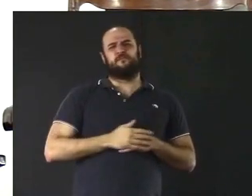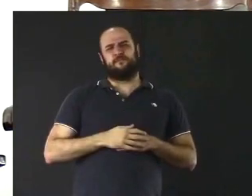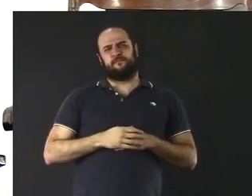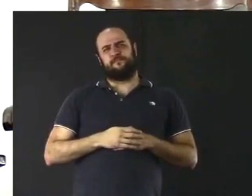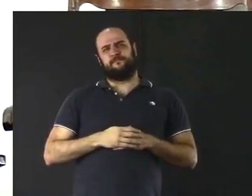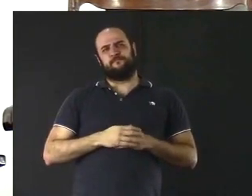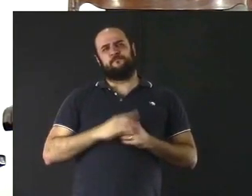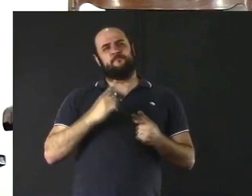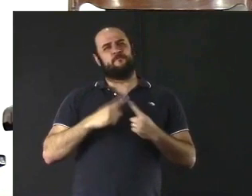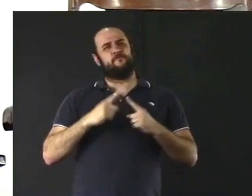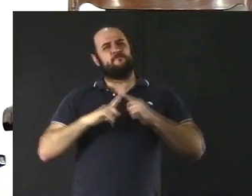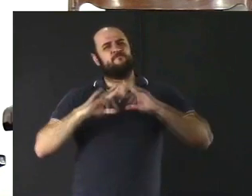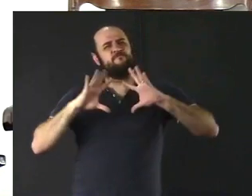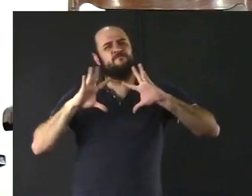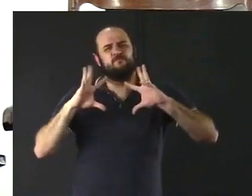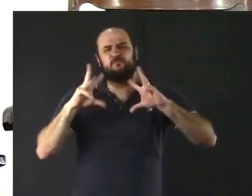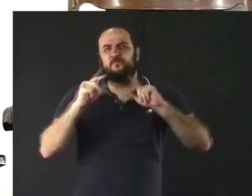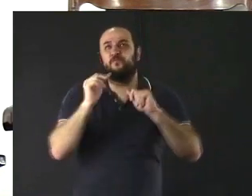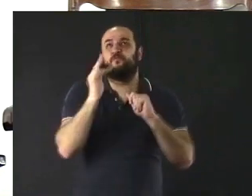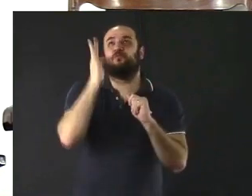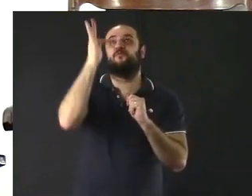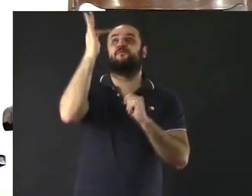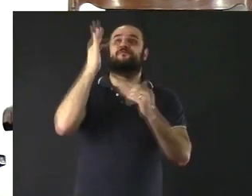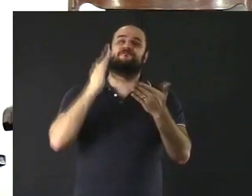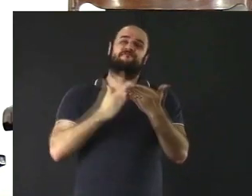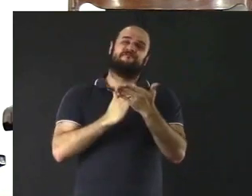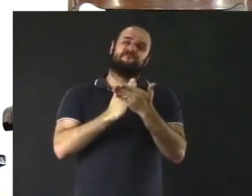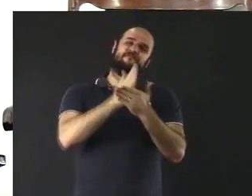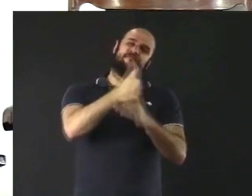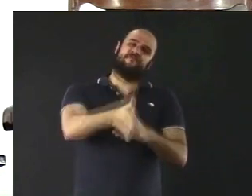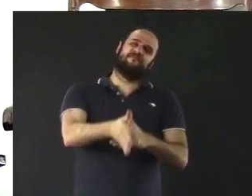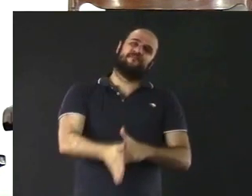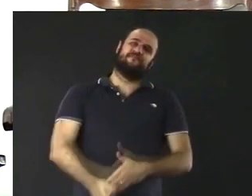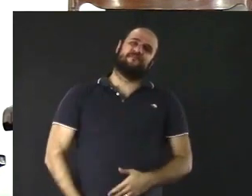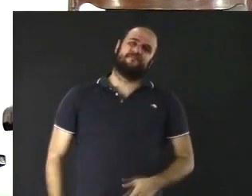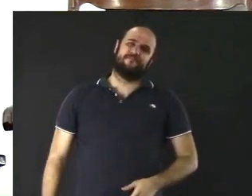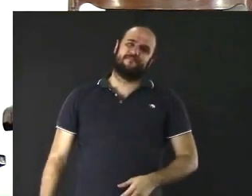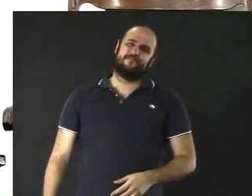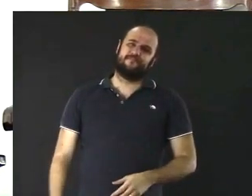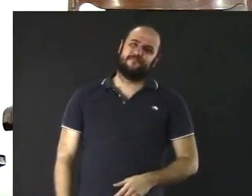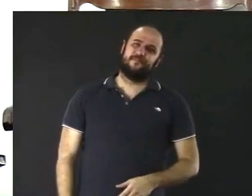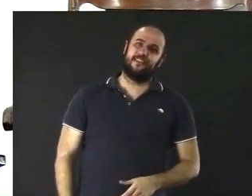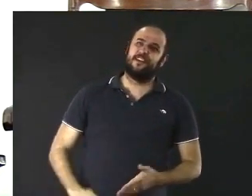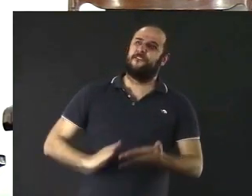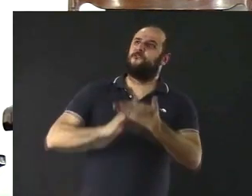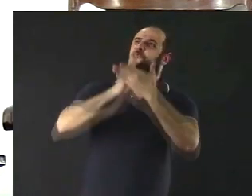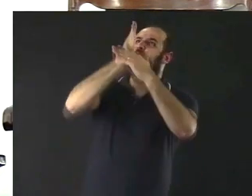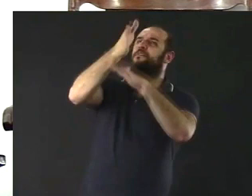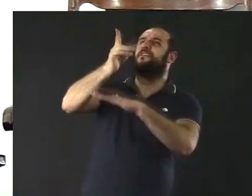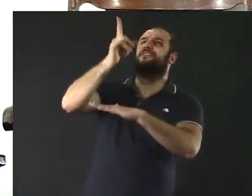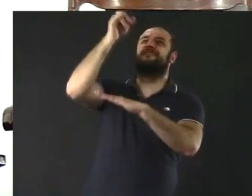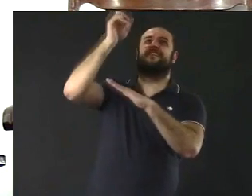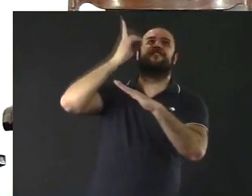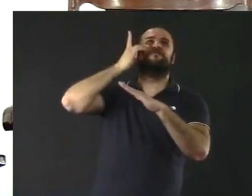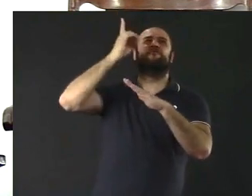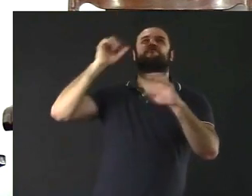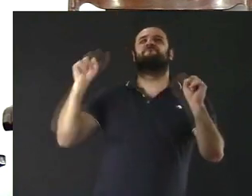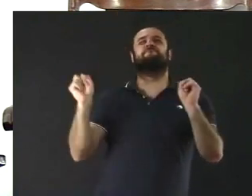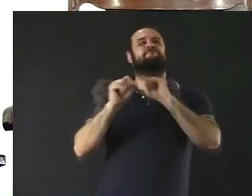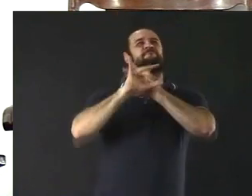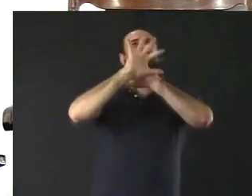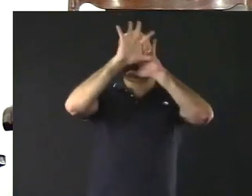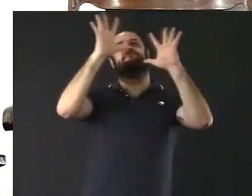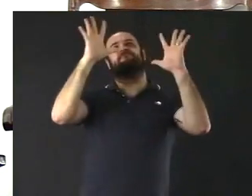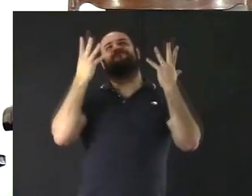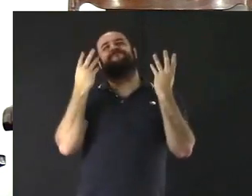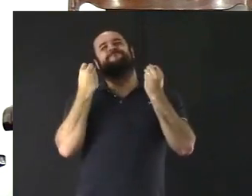porque tudo isso passa. E quando chegar aquele glorioso dia, meu querido e minha